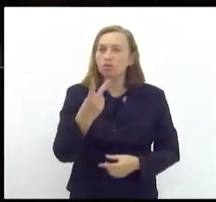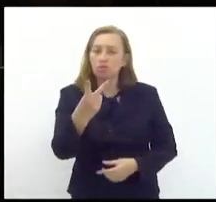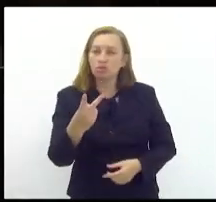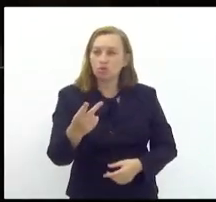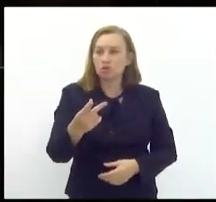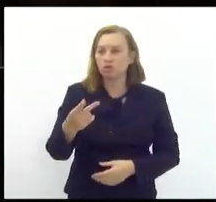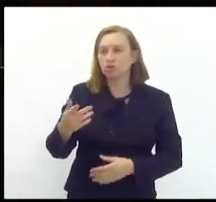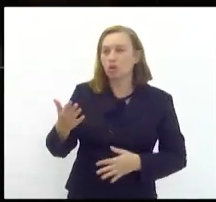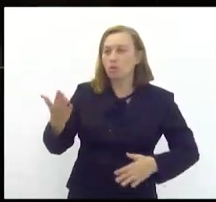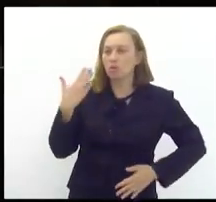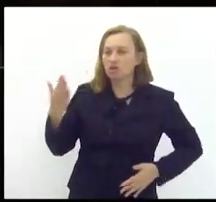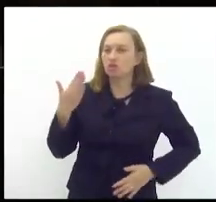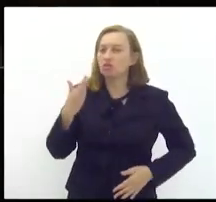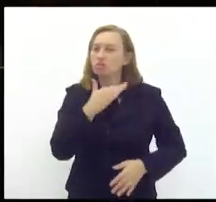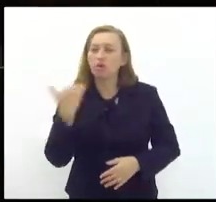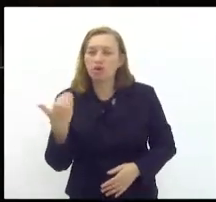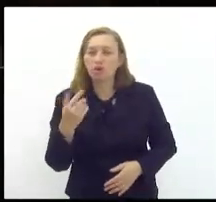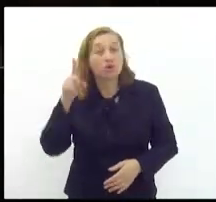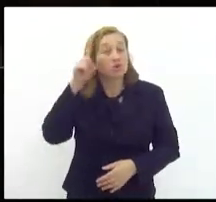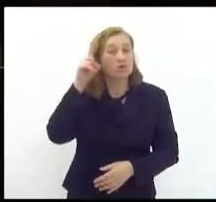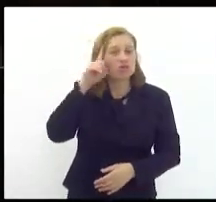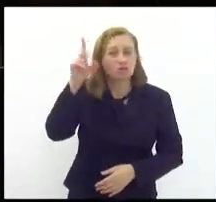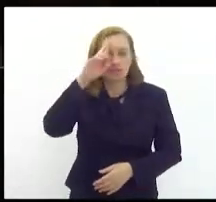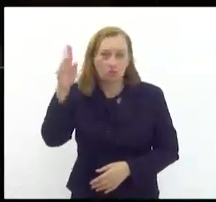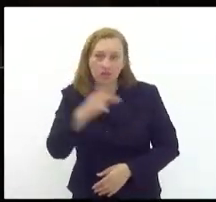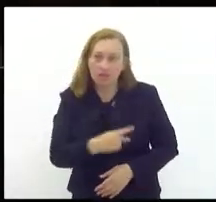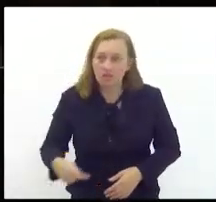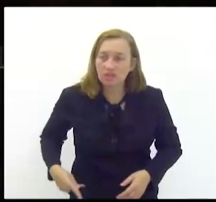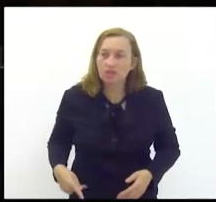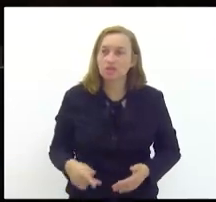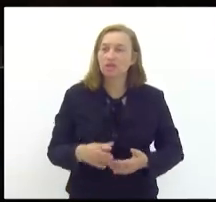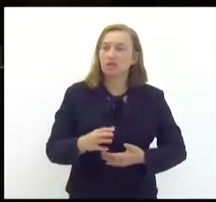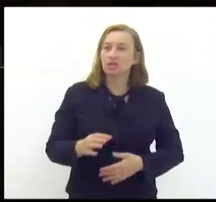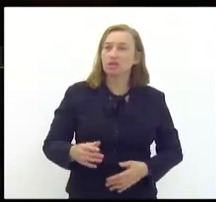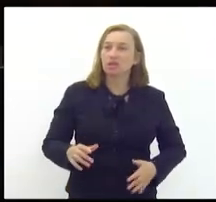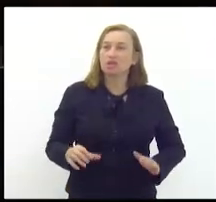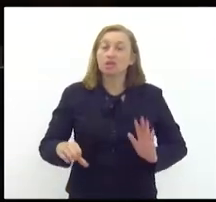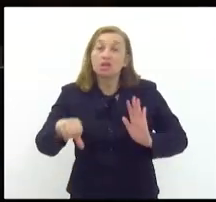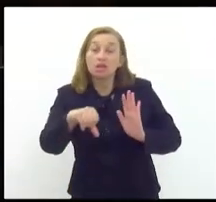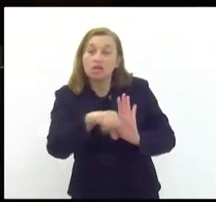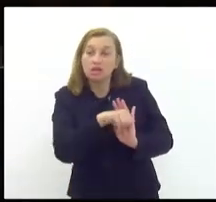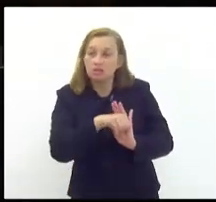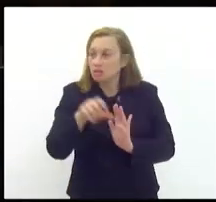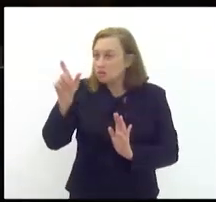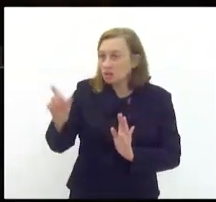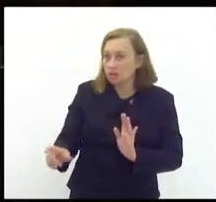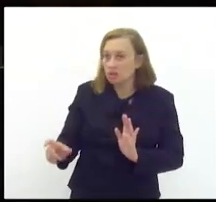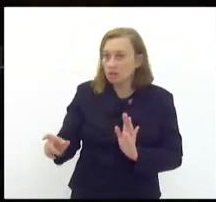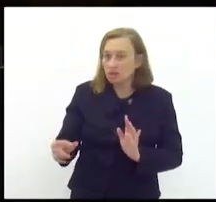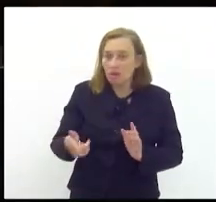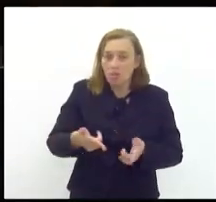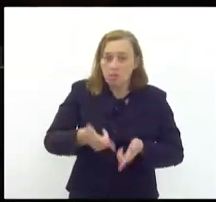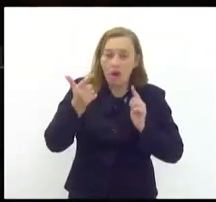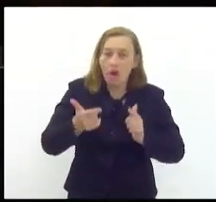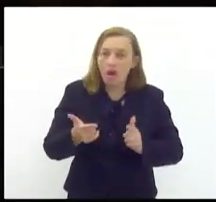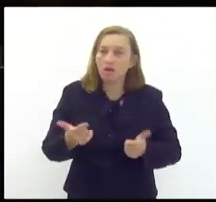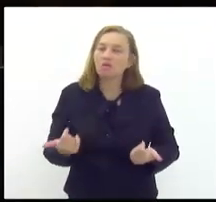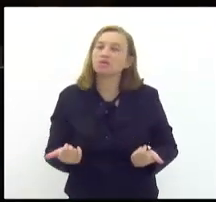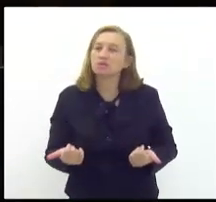isso é todo dia presidente criminosa armada só da loja de açaí e Itaipuaçu